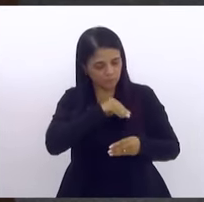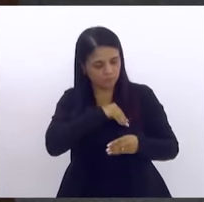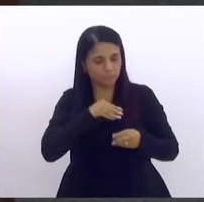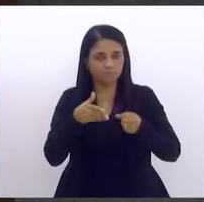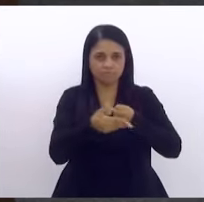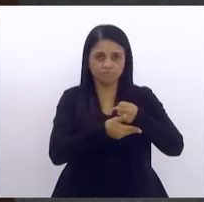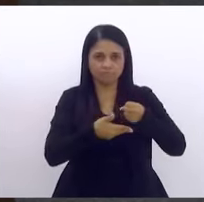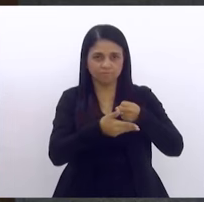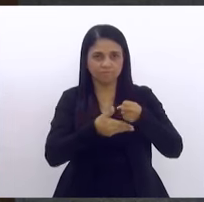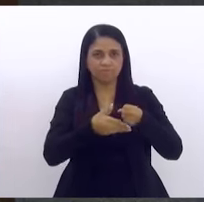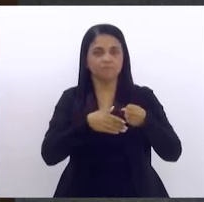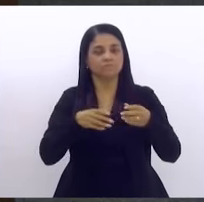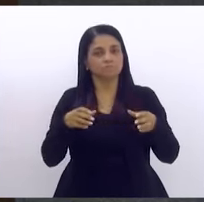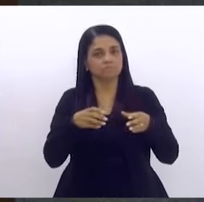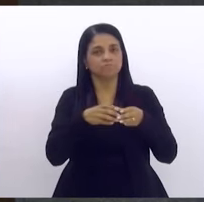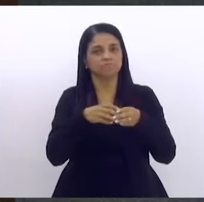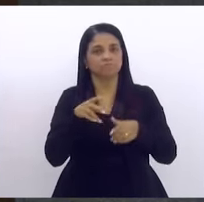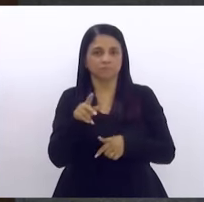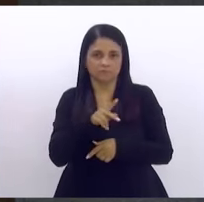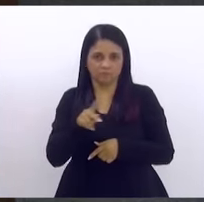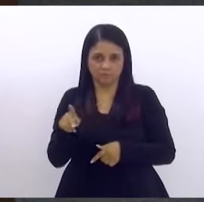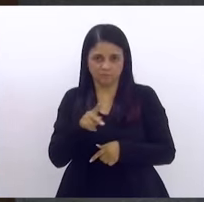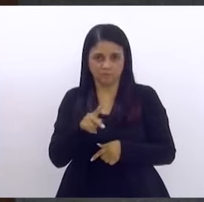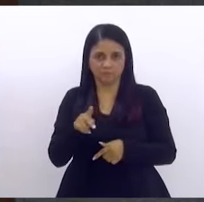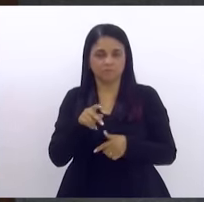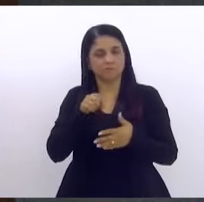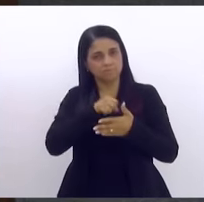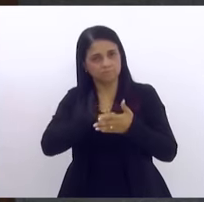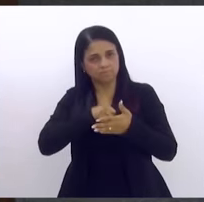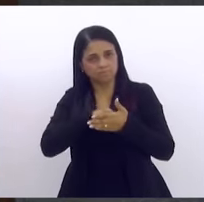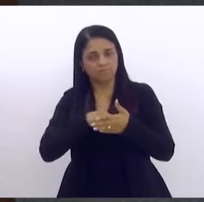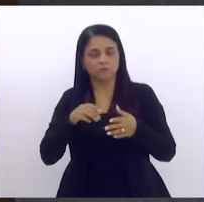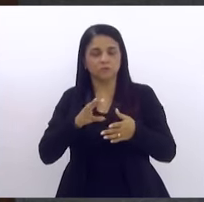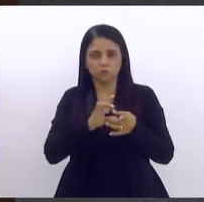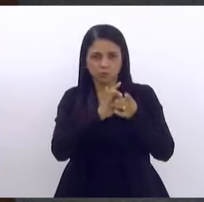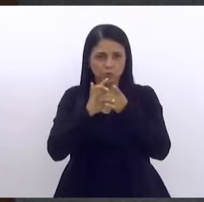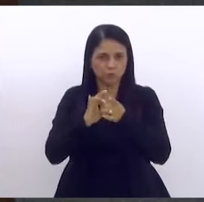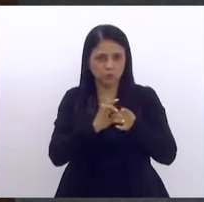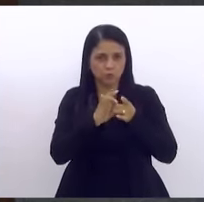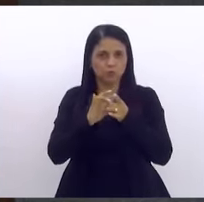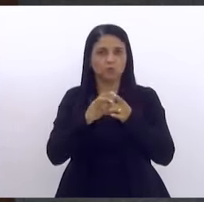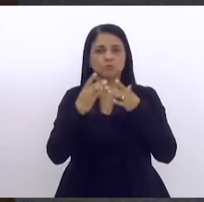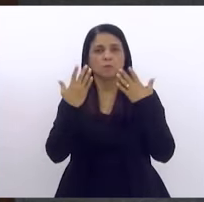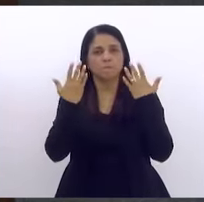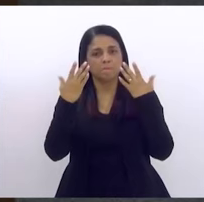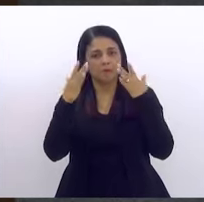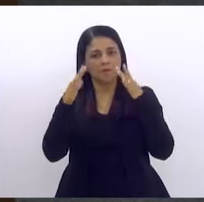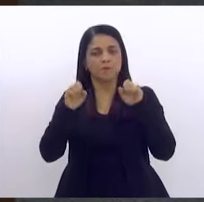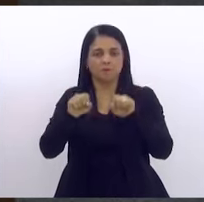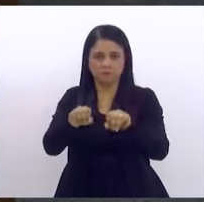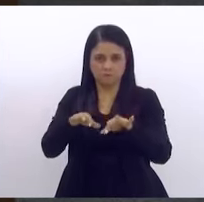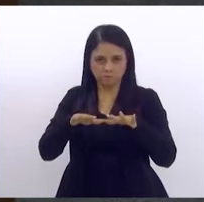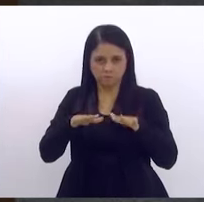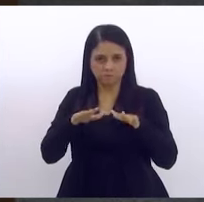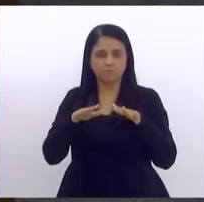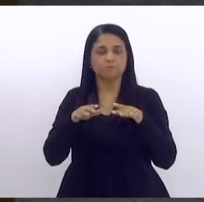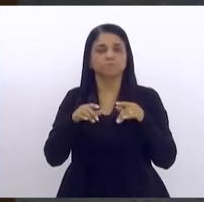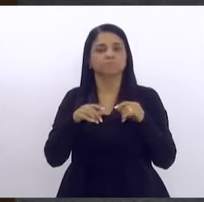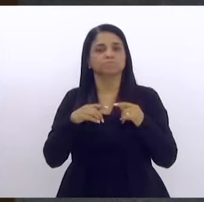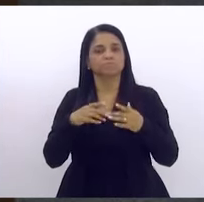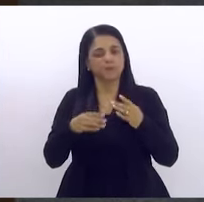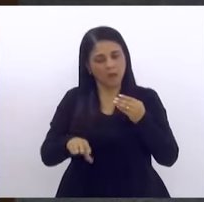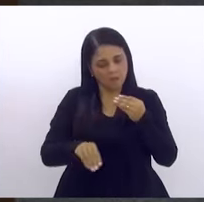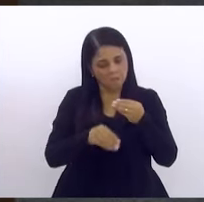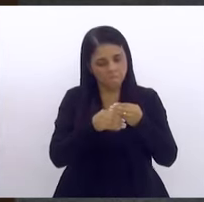da categoria dos professores. Então, estaremos aqui juntos, unidos. Parabéns a esse parlamento por dar este